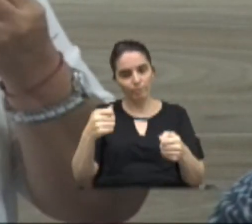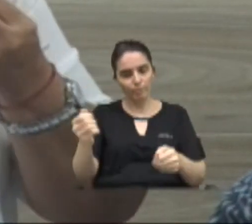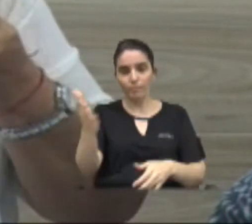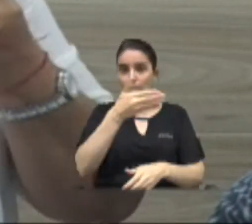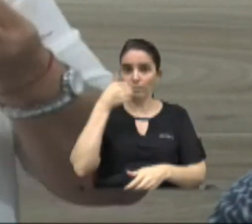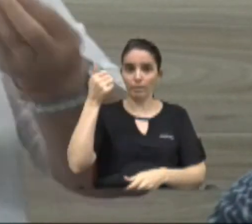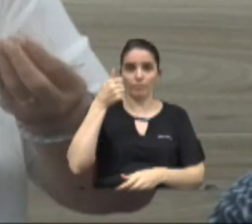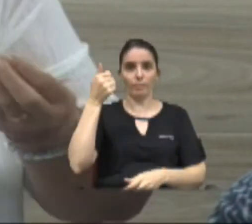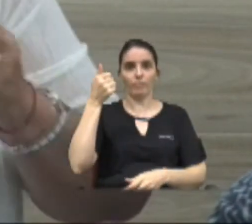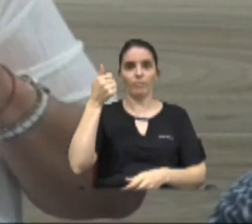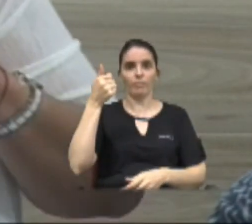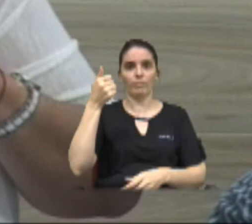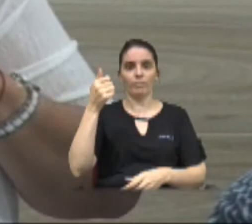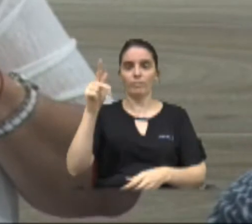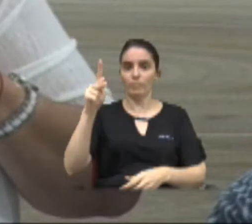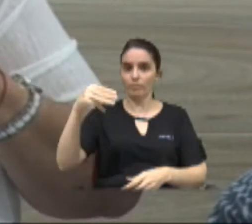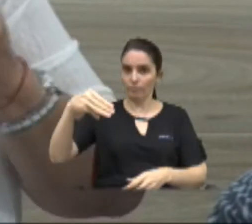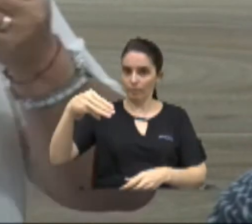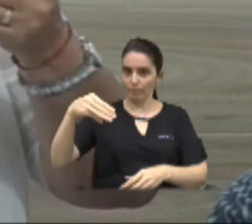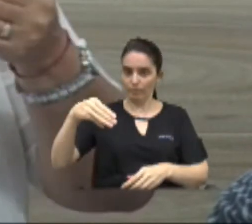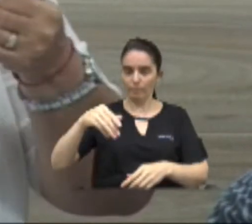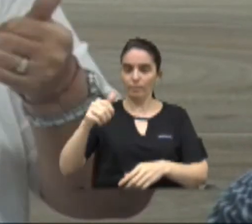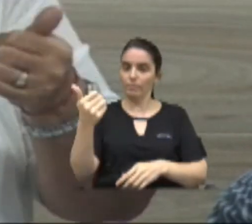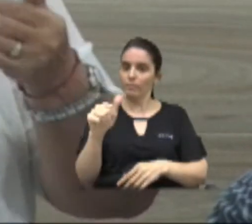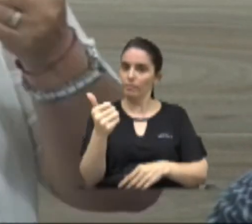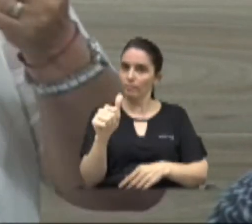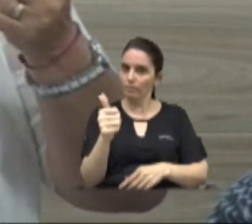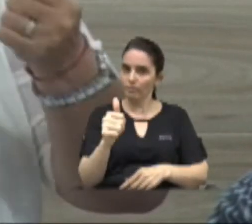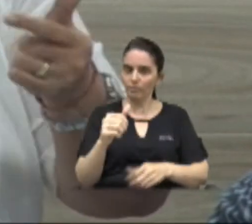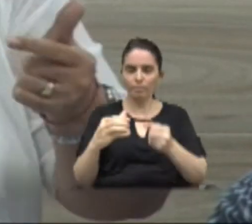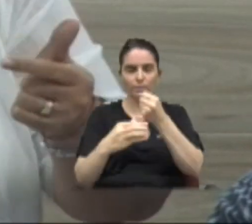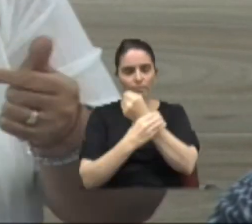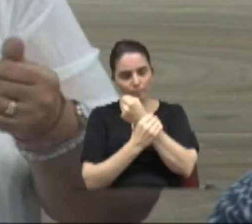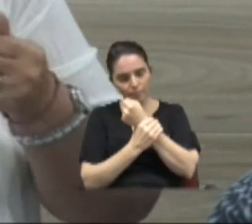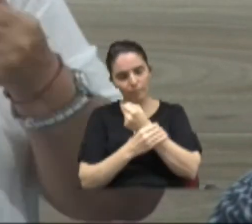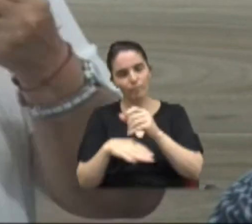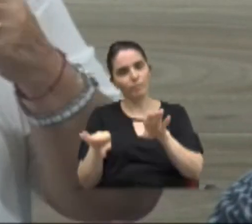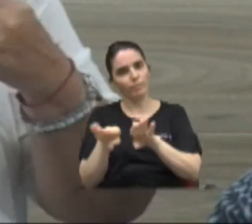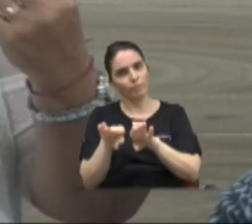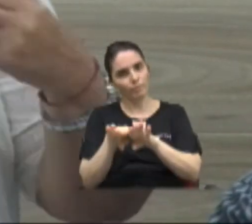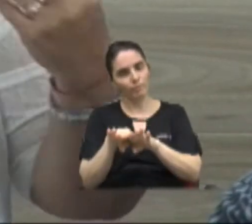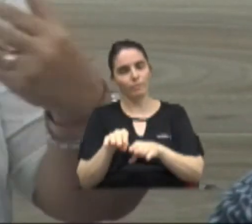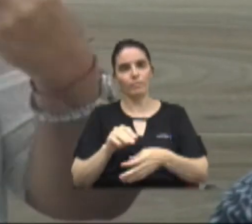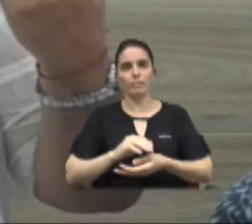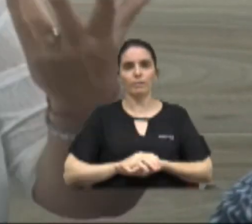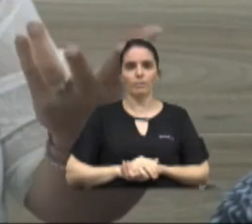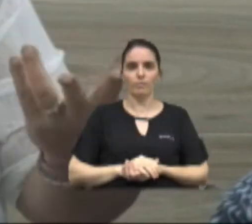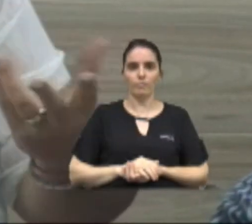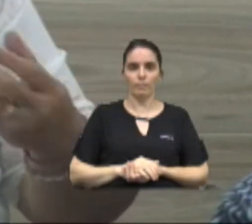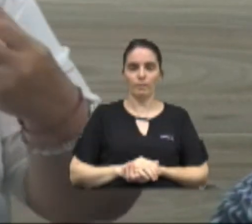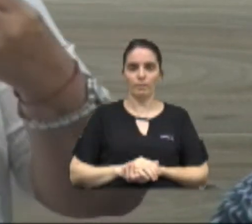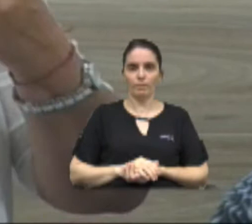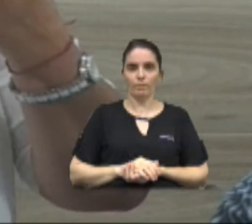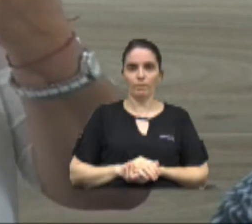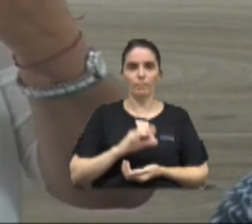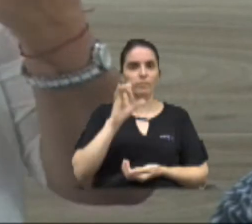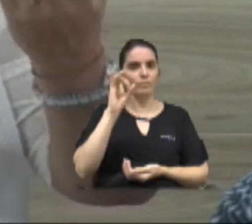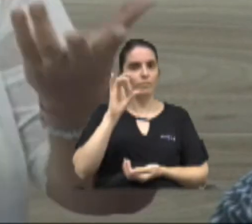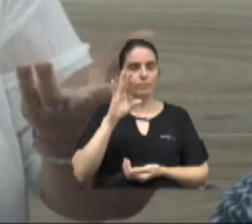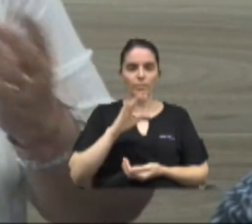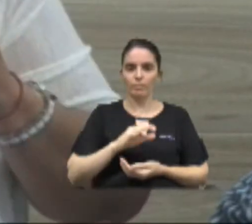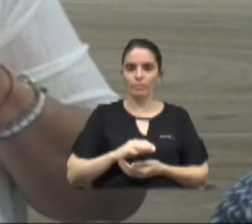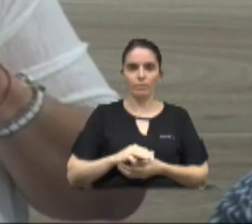vocês poderem exercer a profissão de vocês com segurança, com dignidade, e não só se colocar né,